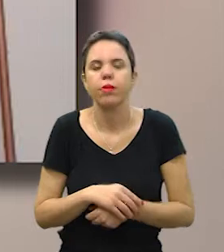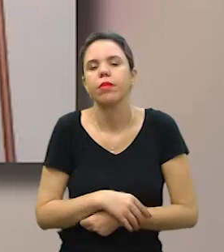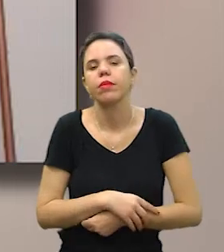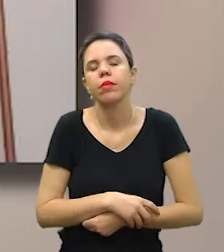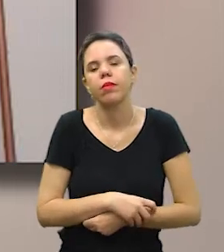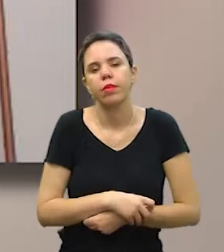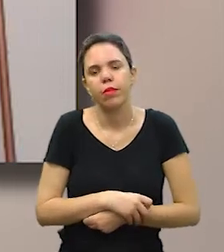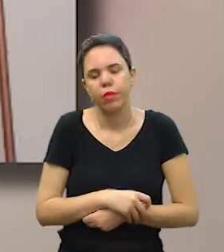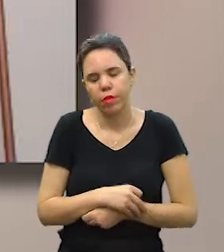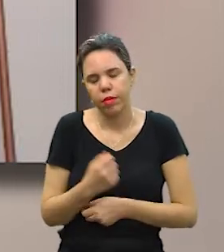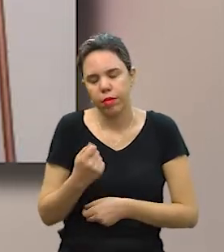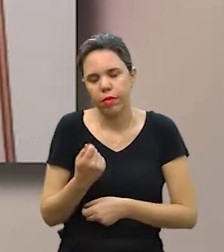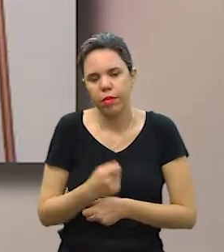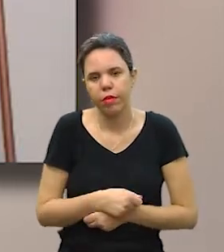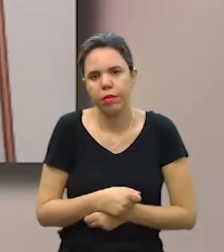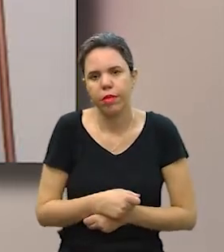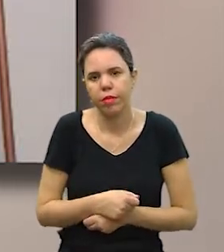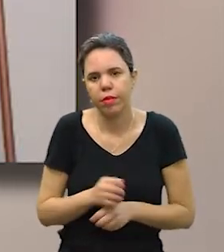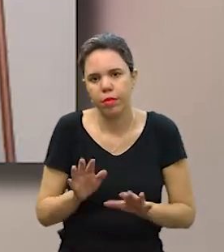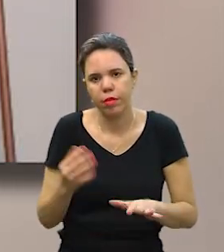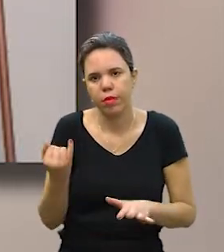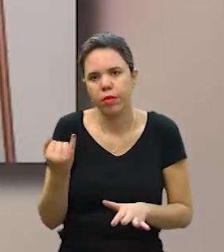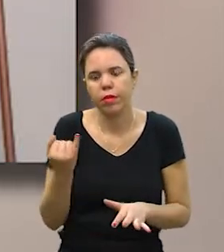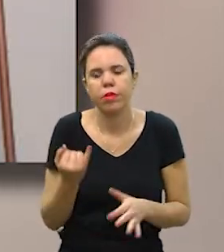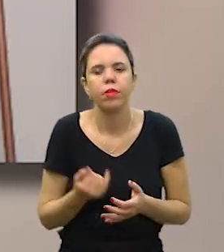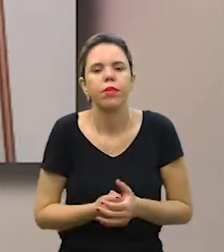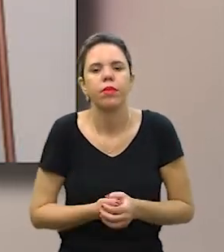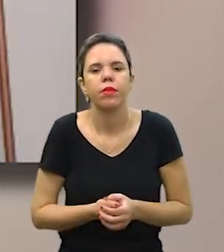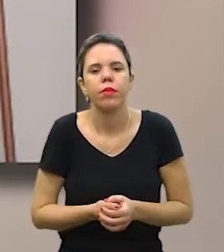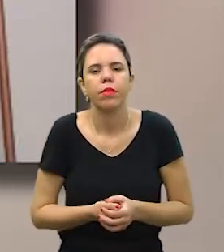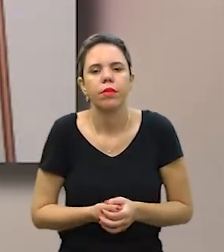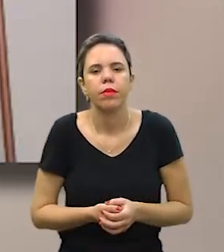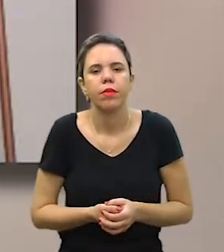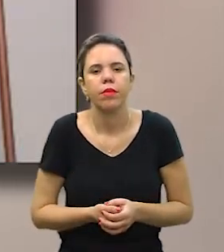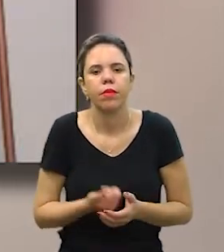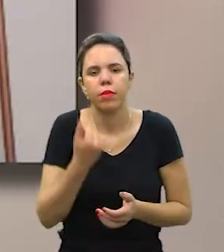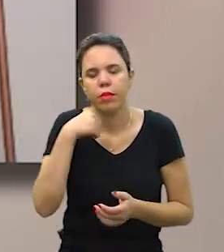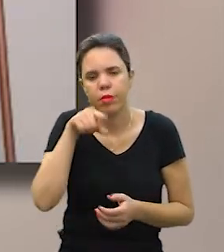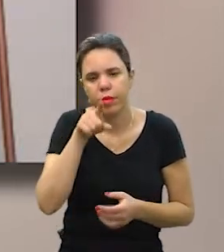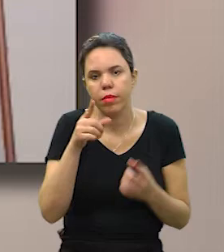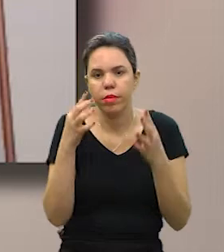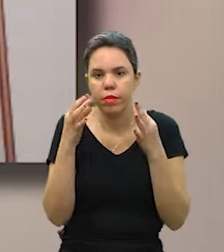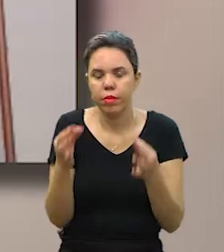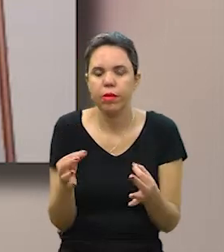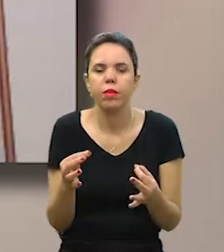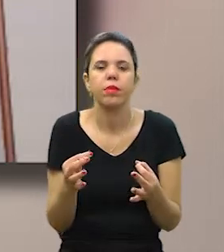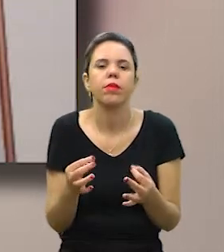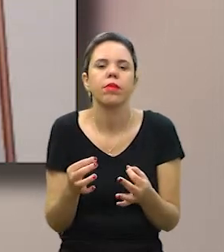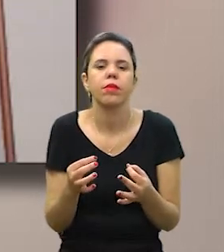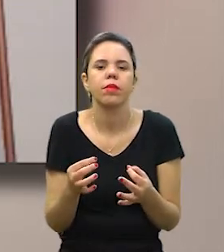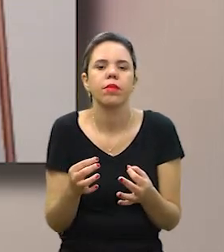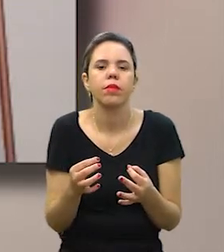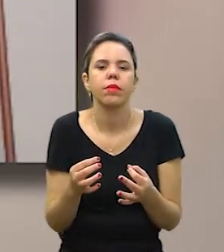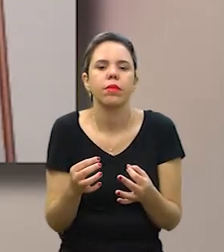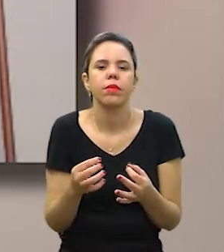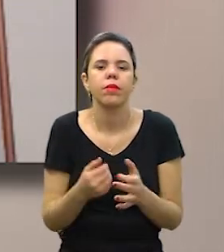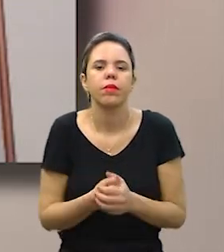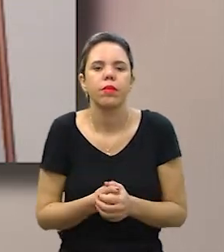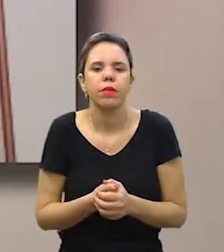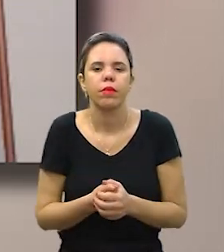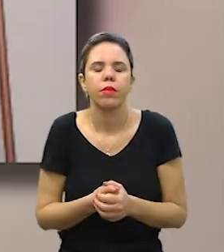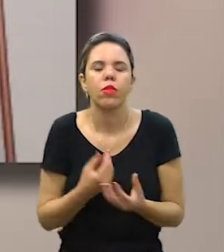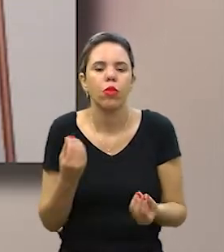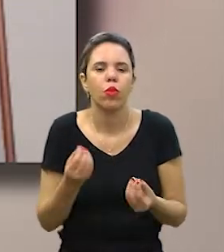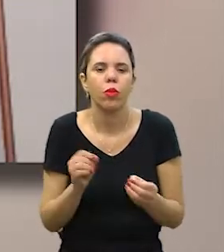baixa gravidade. Mas é importante que as mamães atentem-se